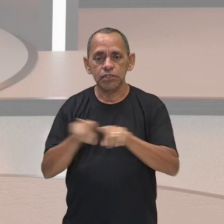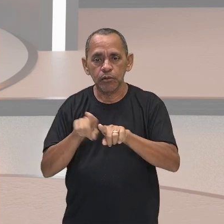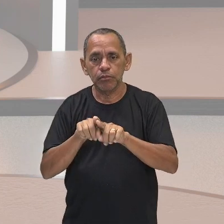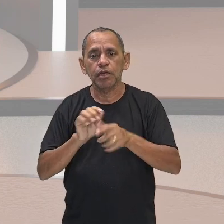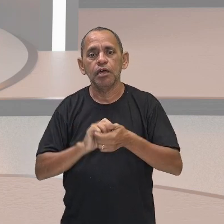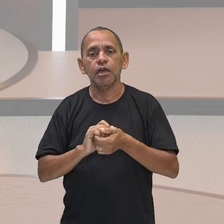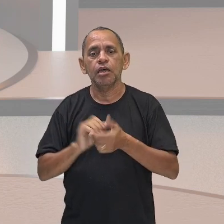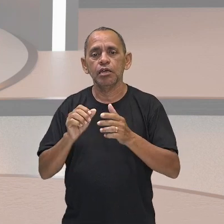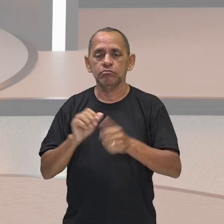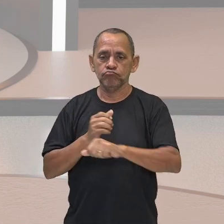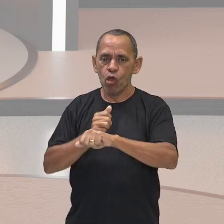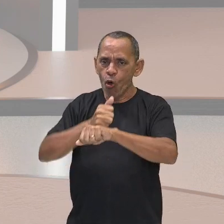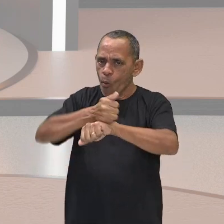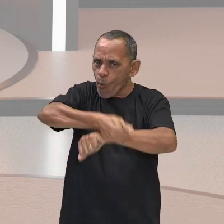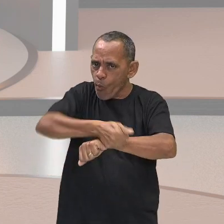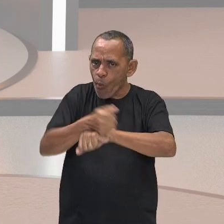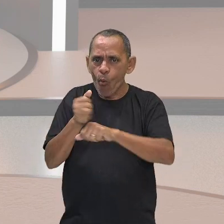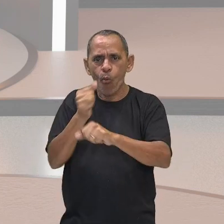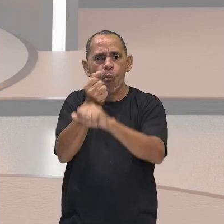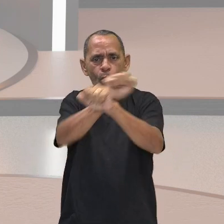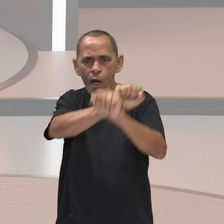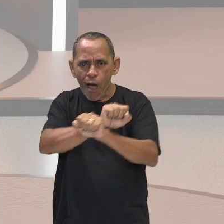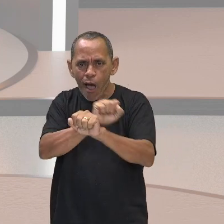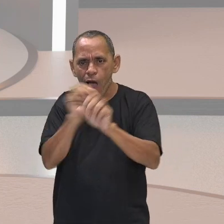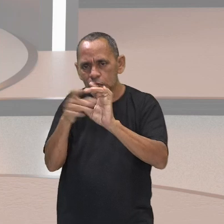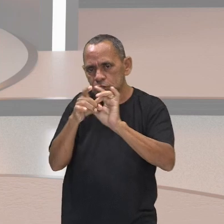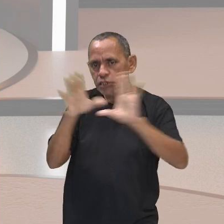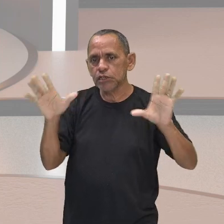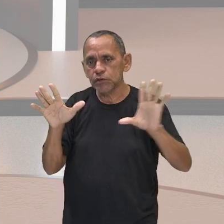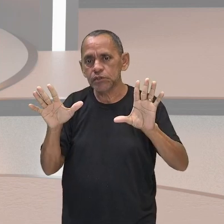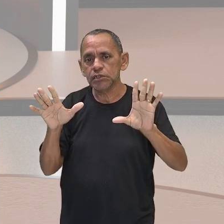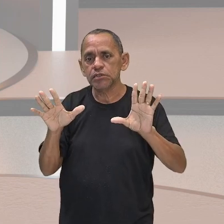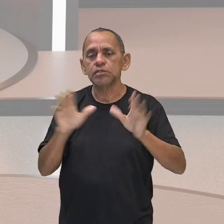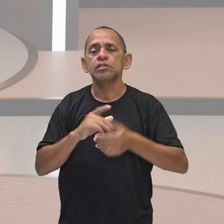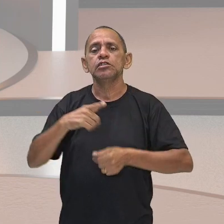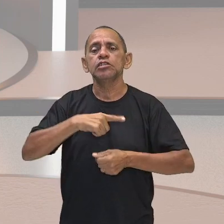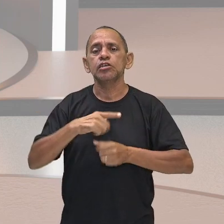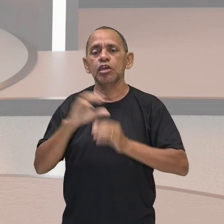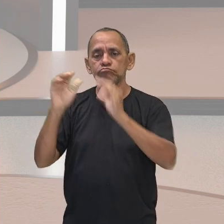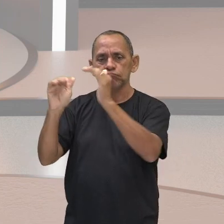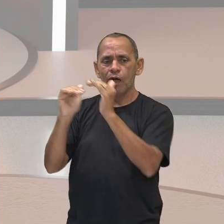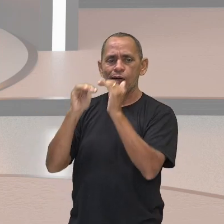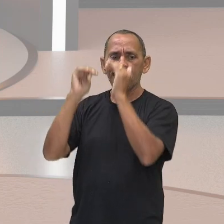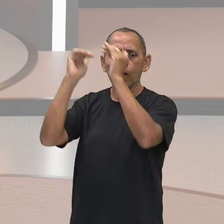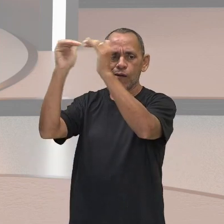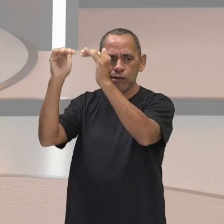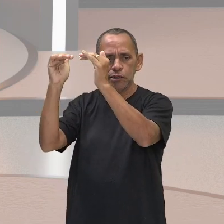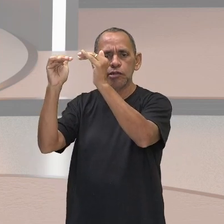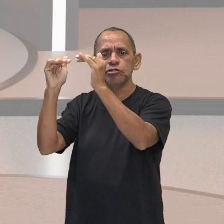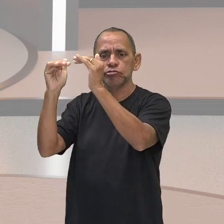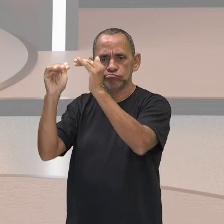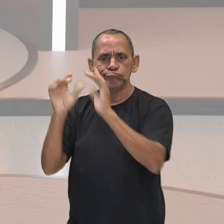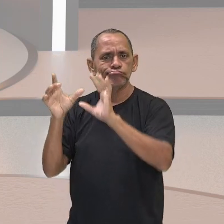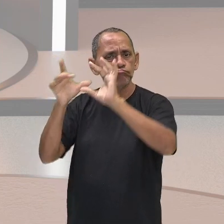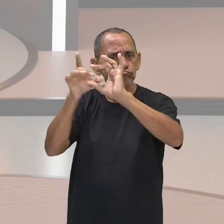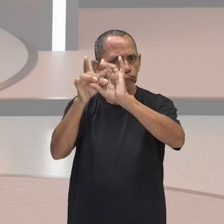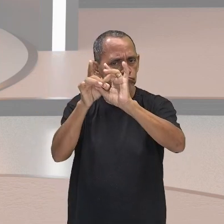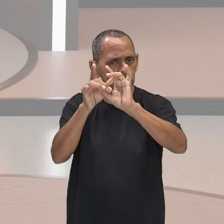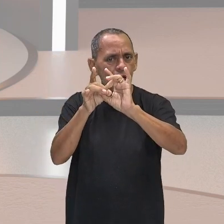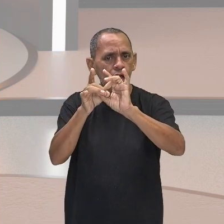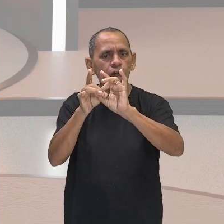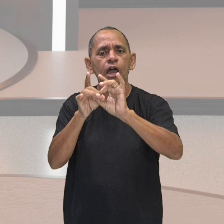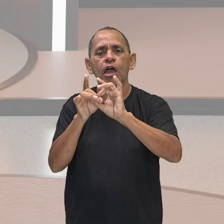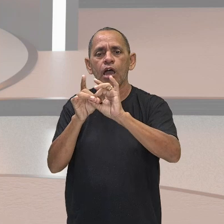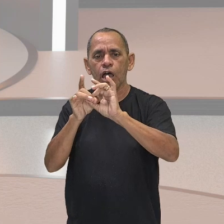foram libertos, né? O que ele vai ter? Uma elite ligada aos cafezais, às grandes fazendas do Brasil,